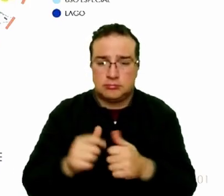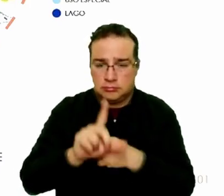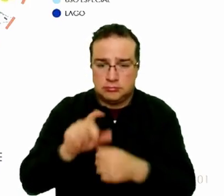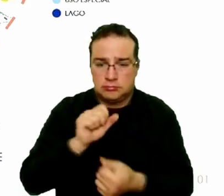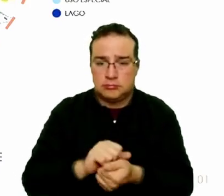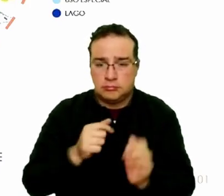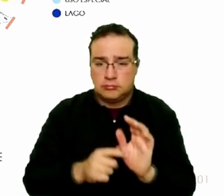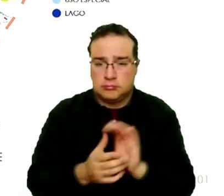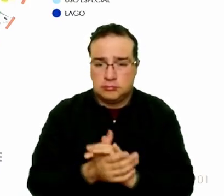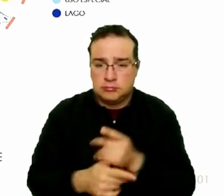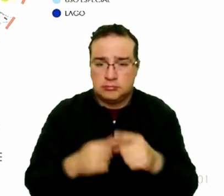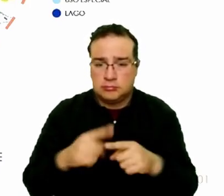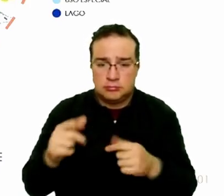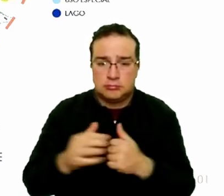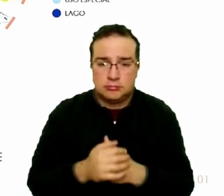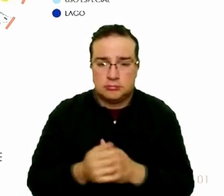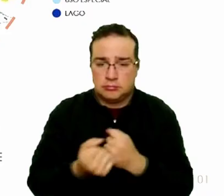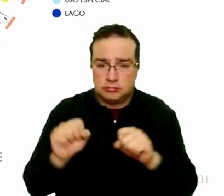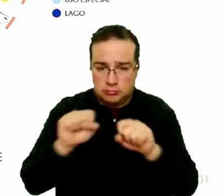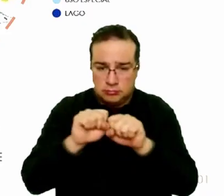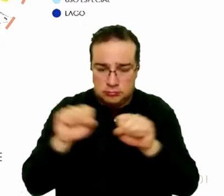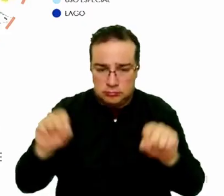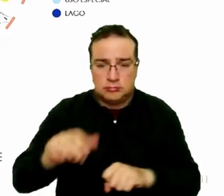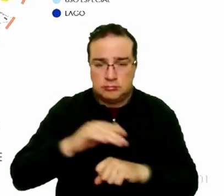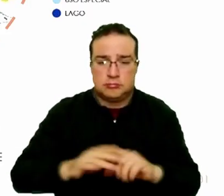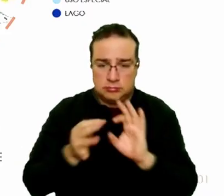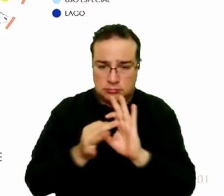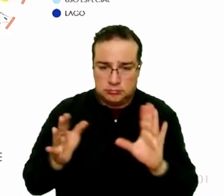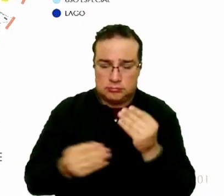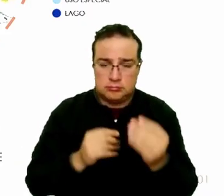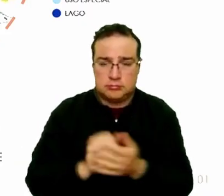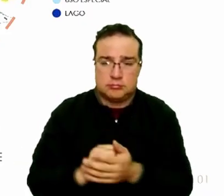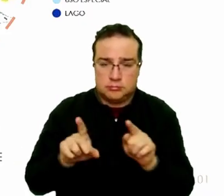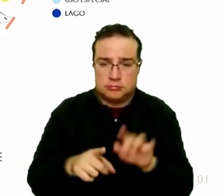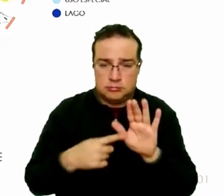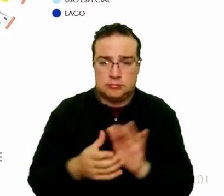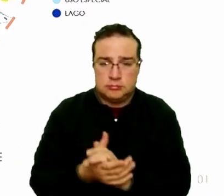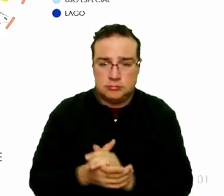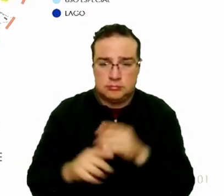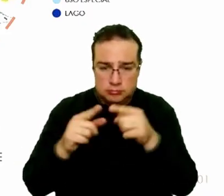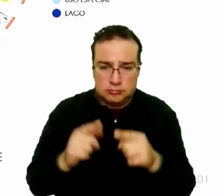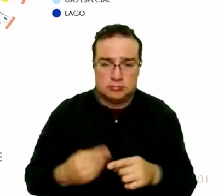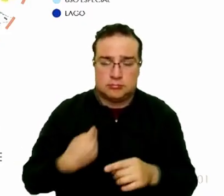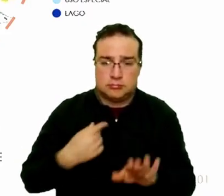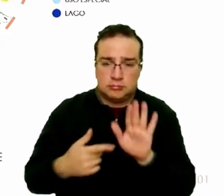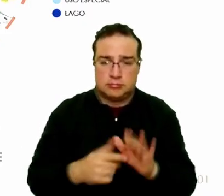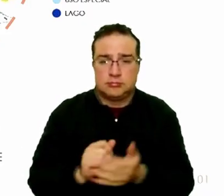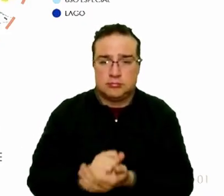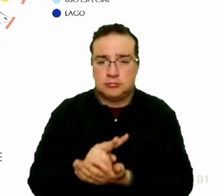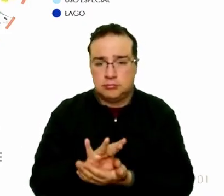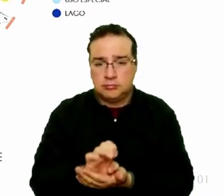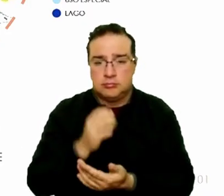E a cidade de Londrina ela possui um grande sistema de áreas livres, que se dá em grande fator pela presença dos fundos de